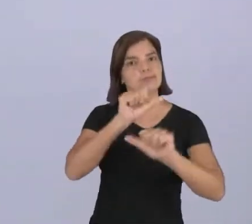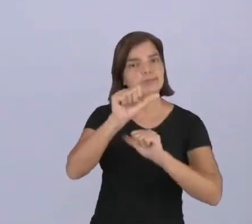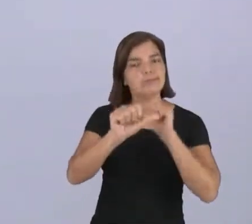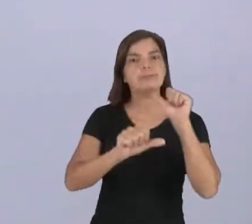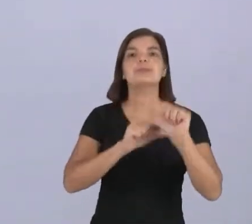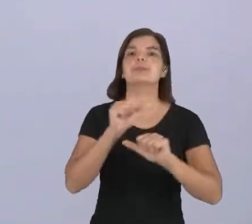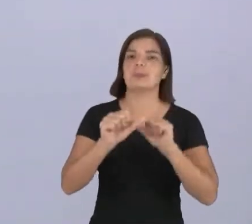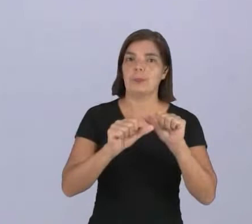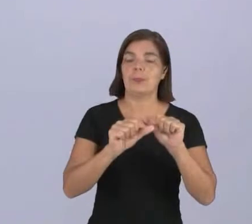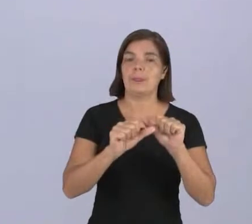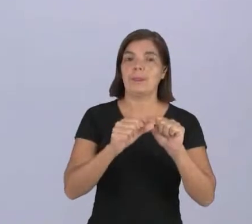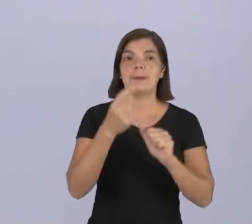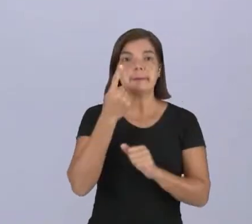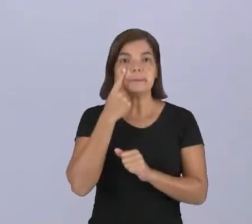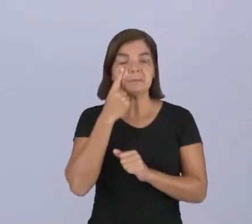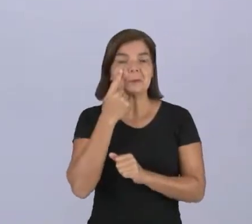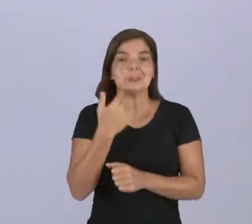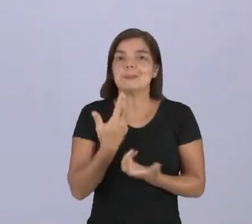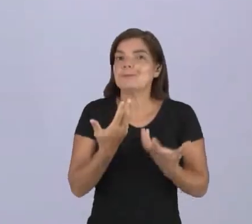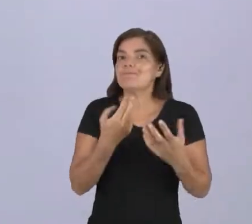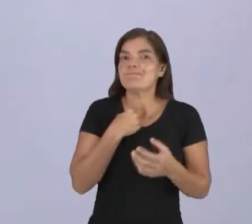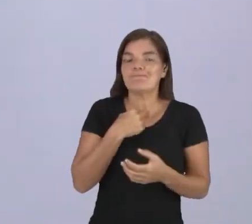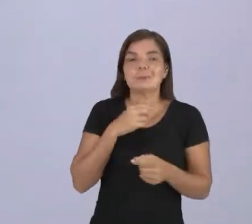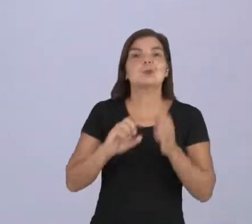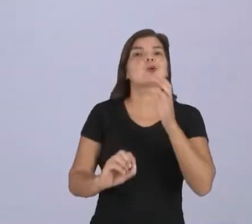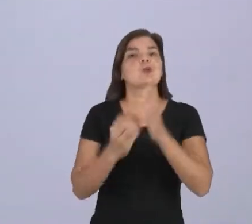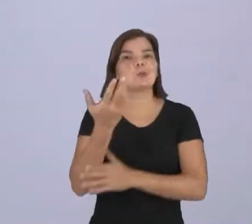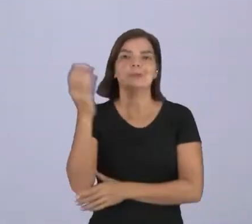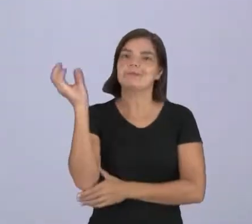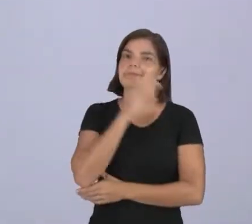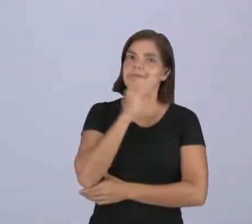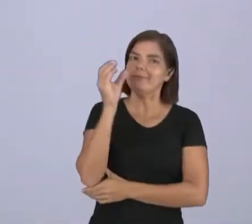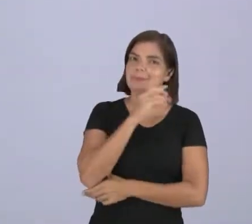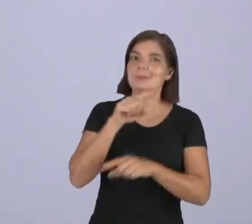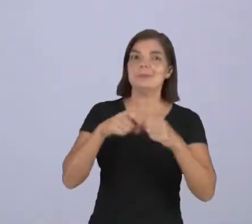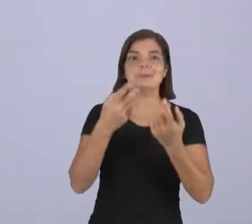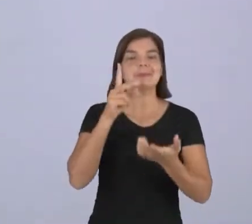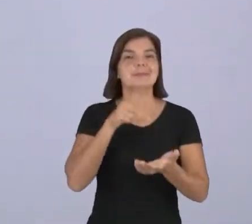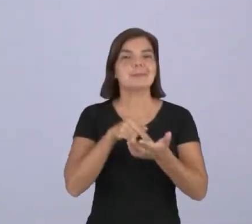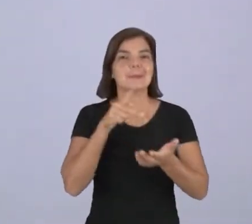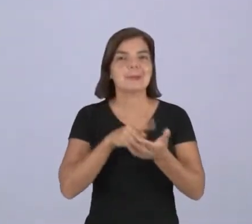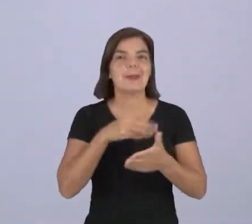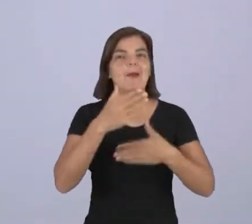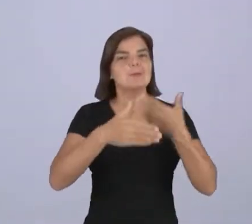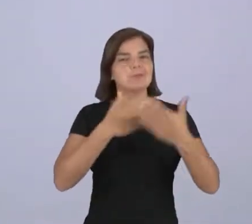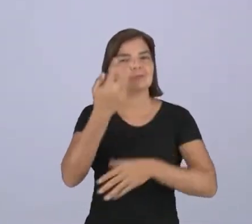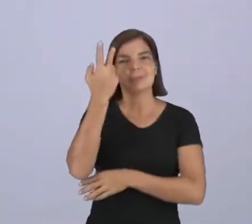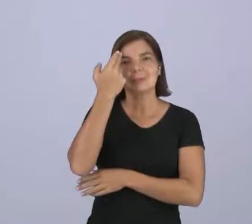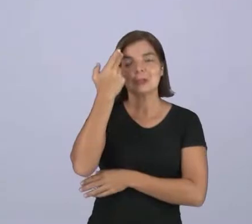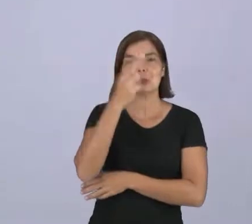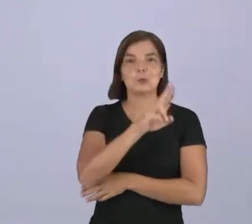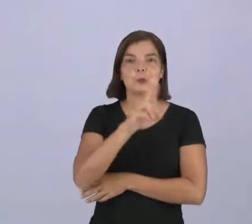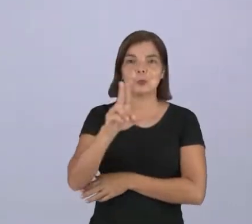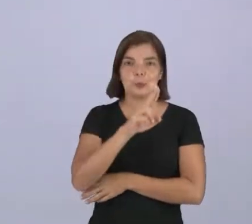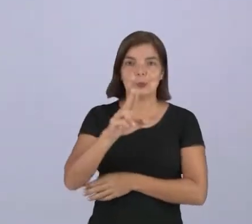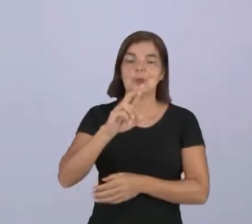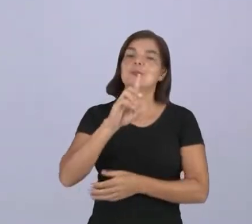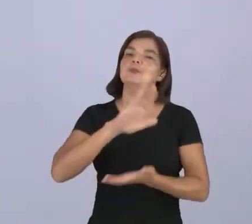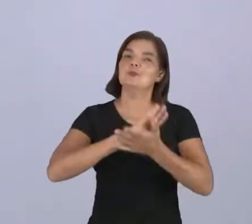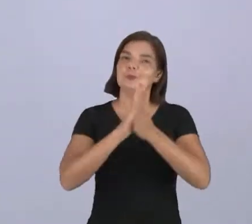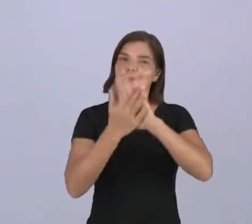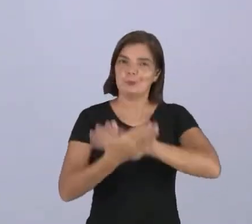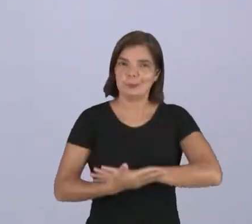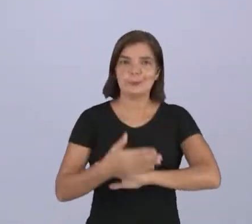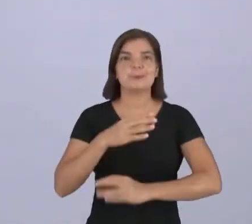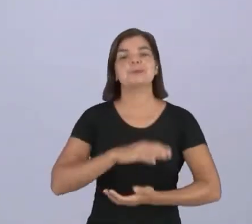que por nossos olhos às vezes são indesejáveis, aconteçam de forma mais rápida, mas que na verdade é um processo natural chamado de